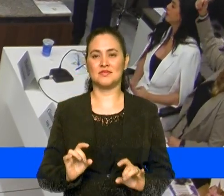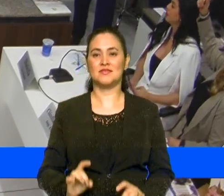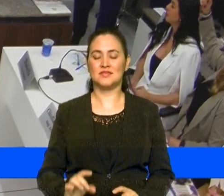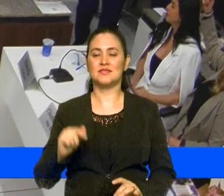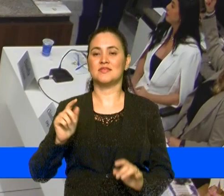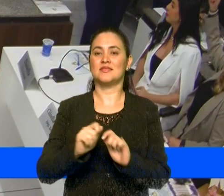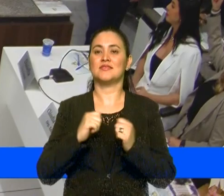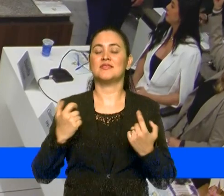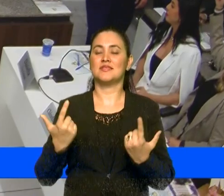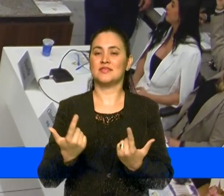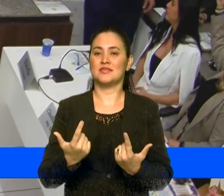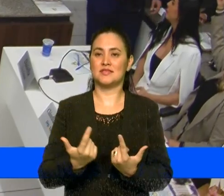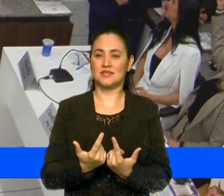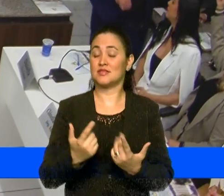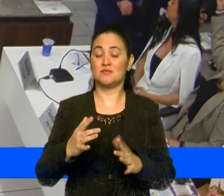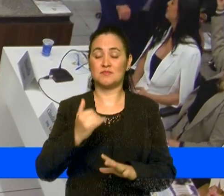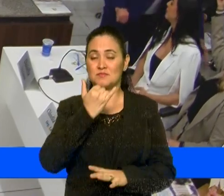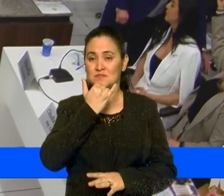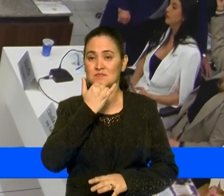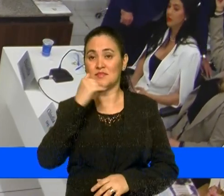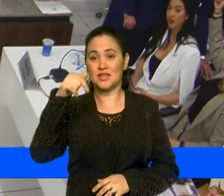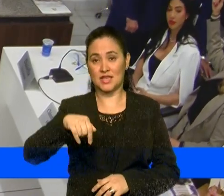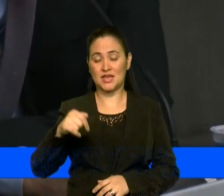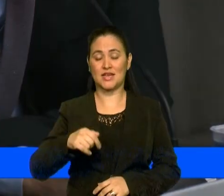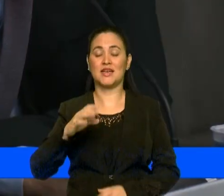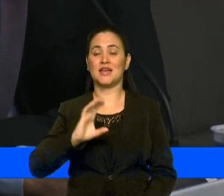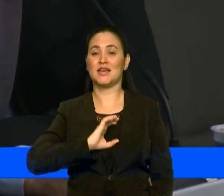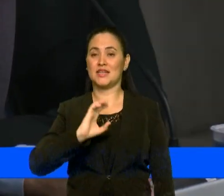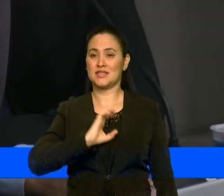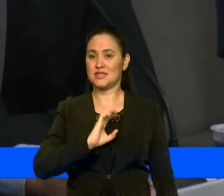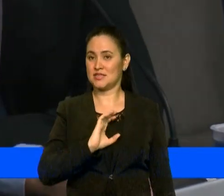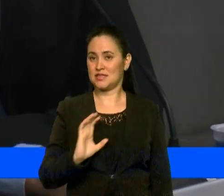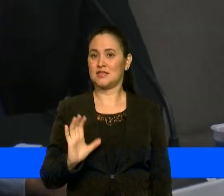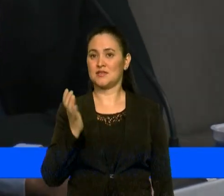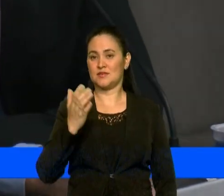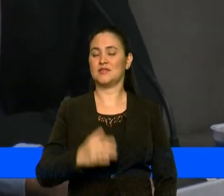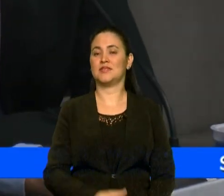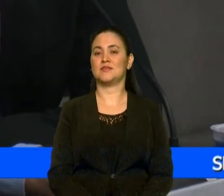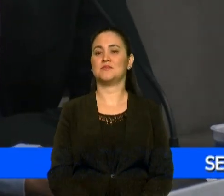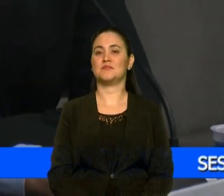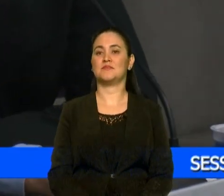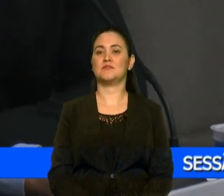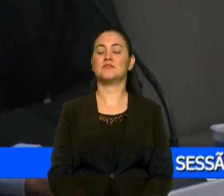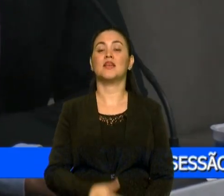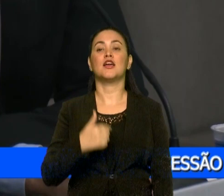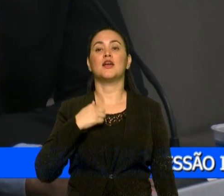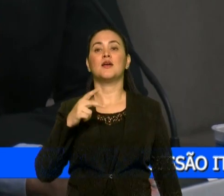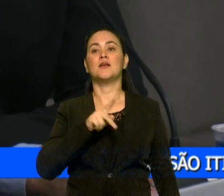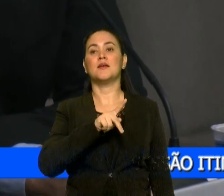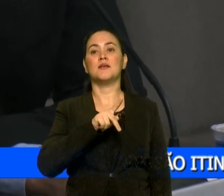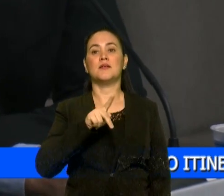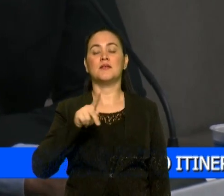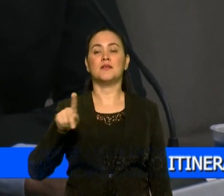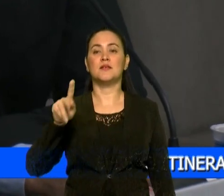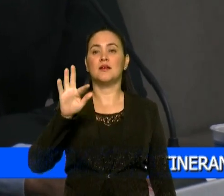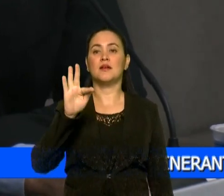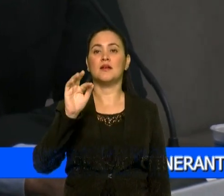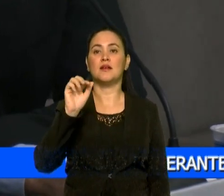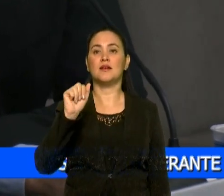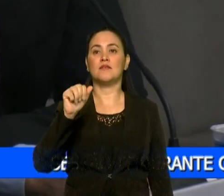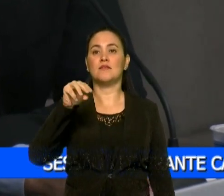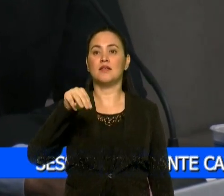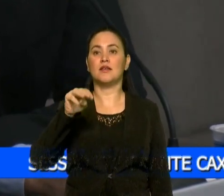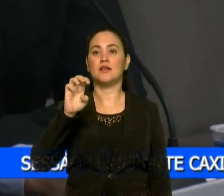vivencia. Só dizer que estou aqui como presidente da FAMEN, Federação dos Municípios do Estado do Maranhão, e